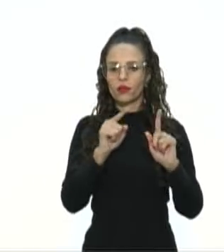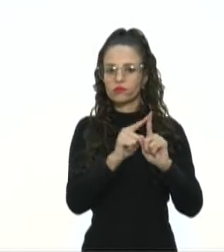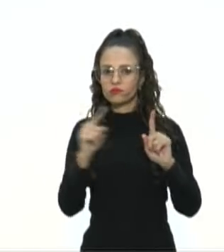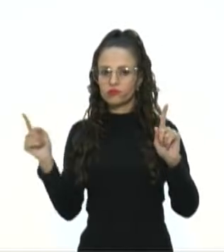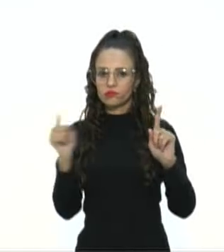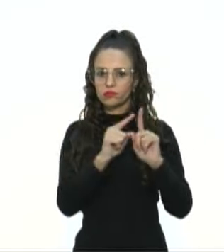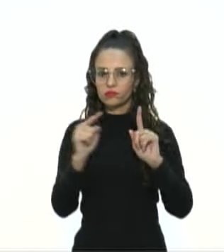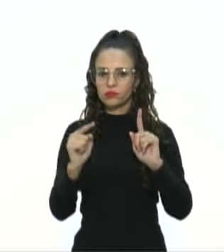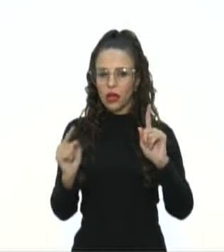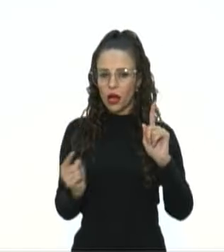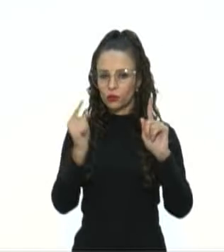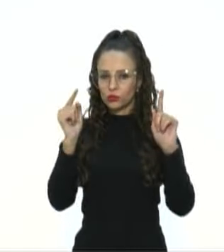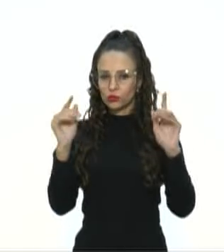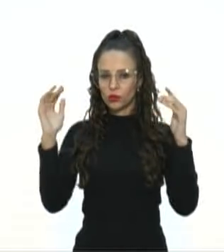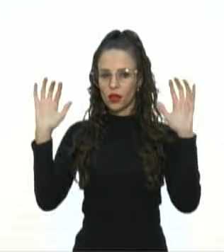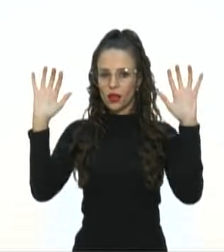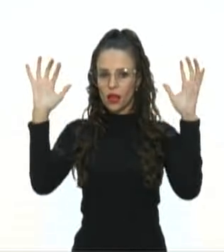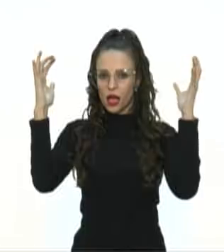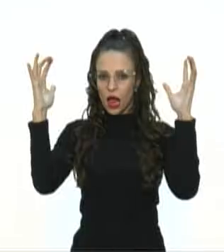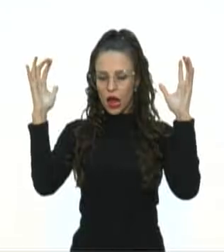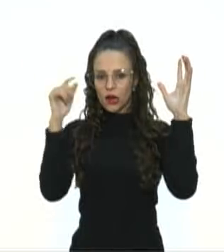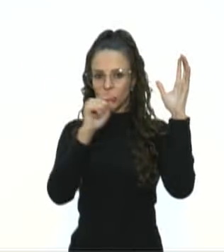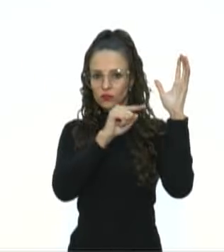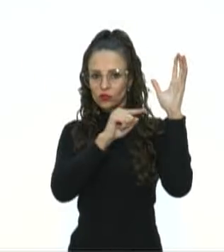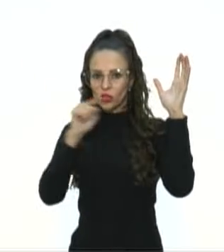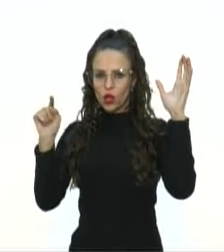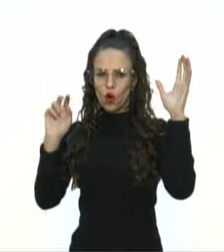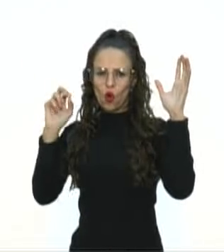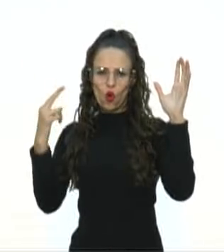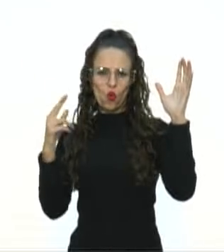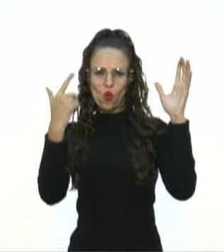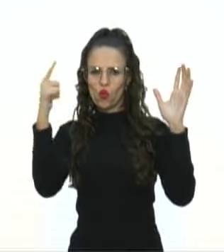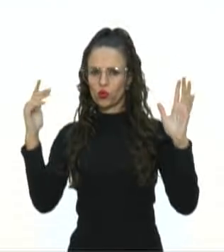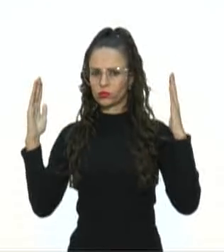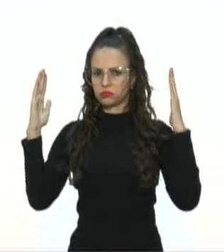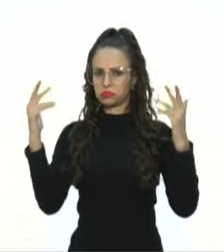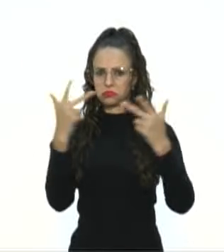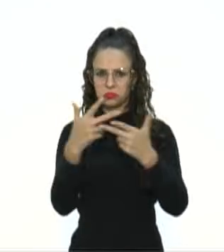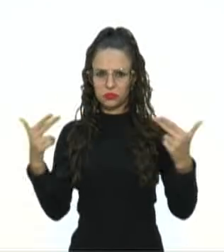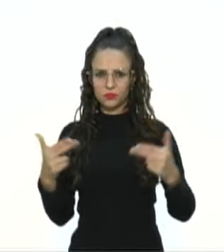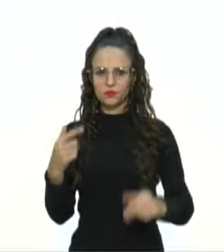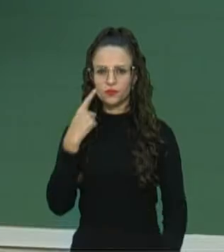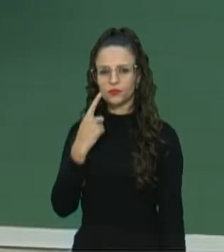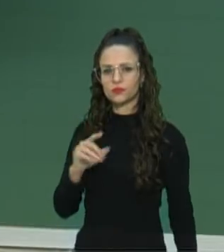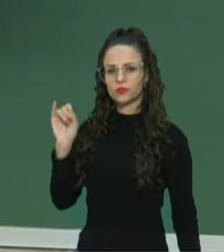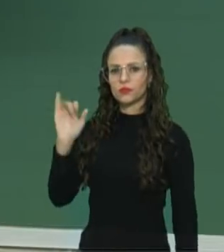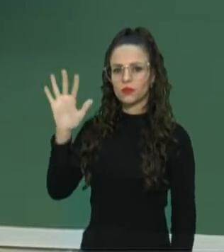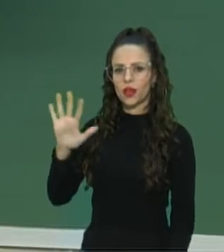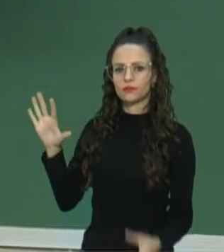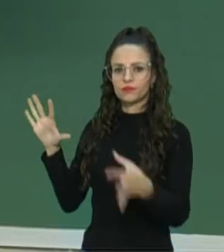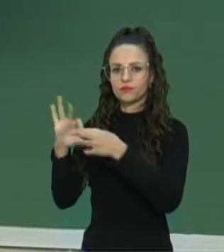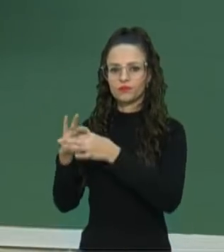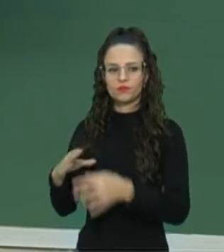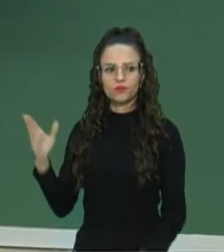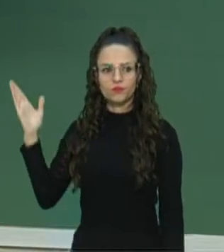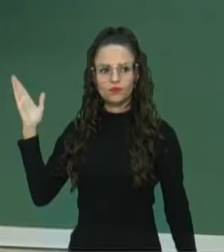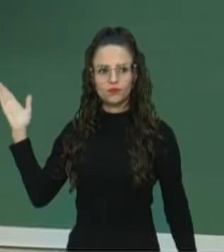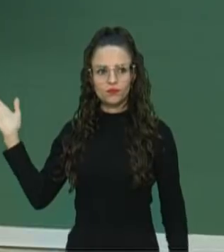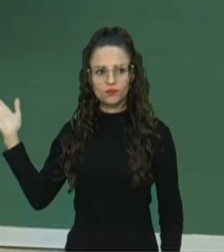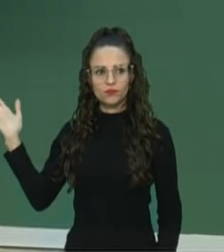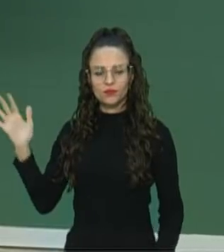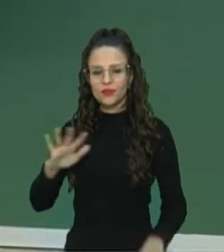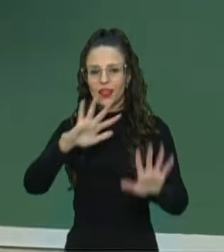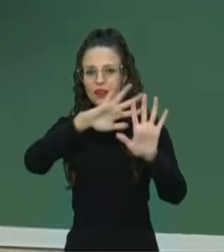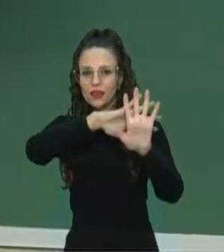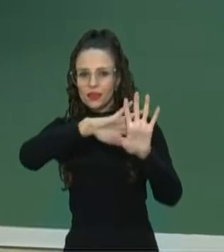em altura instalados em árvores ou em outras estruturas. Né? Então, como está retratado aqui na imagem, fica fácil. Né? Então, essas estruturas montadas